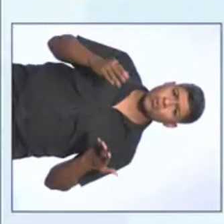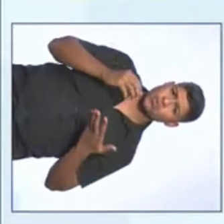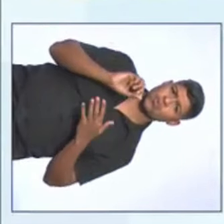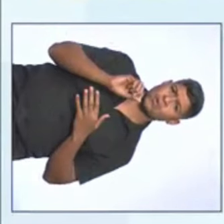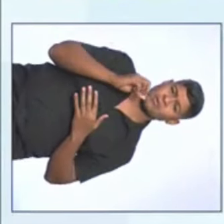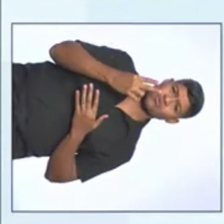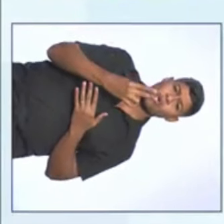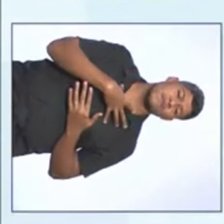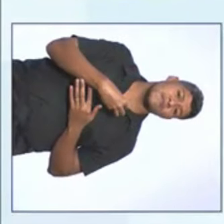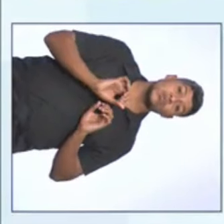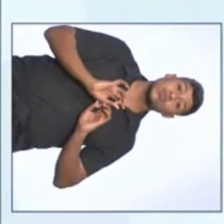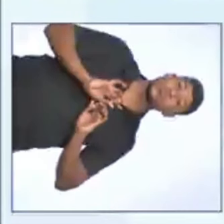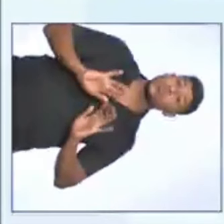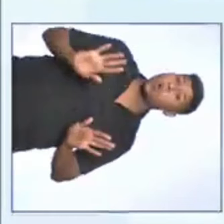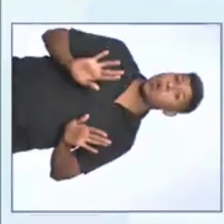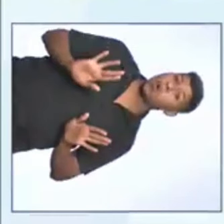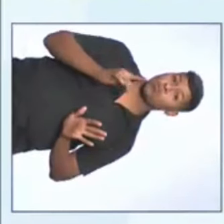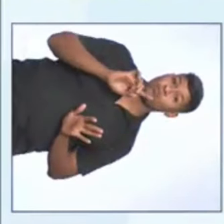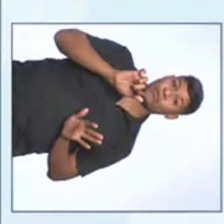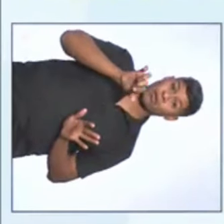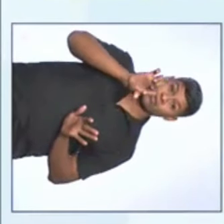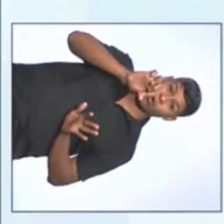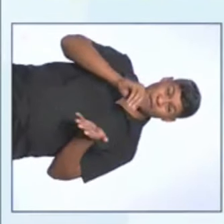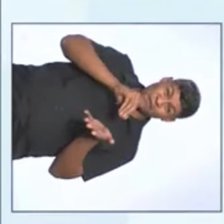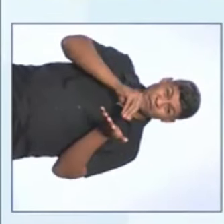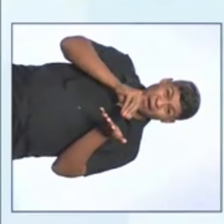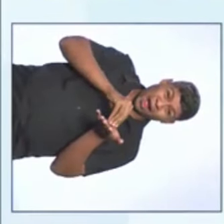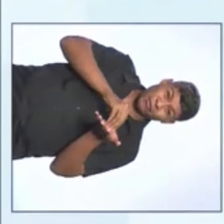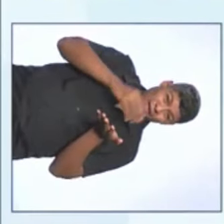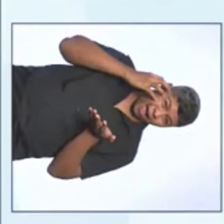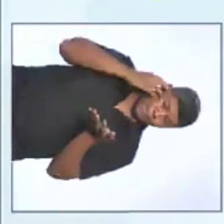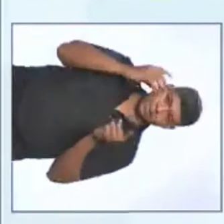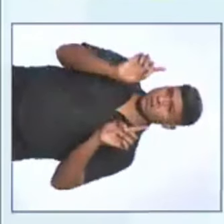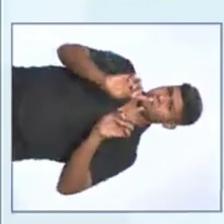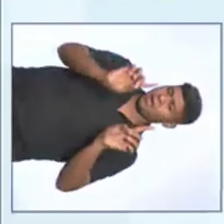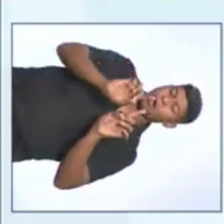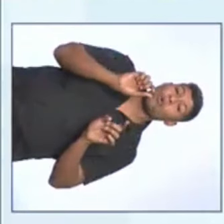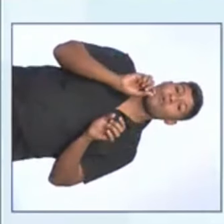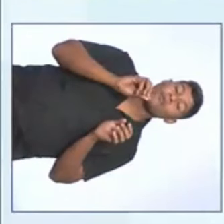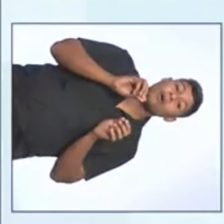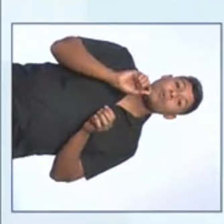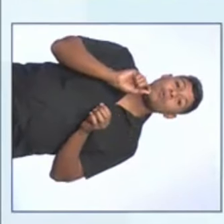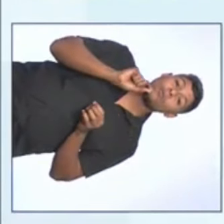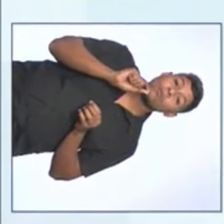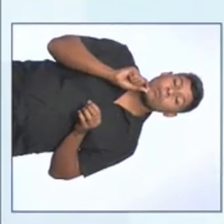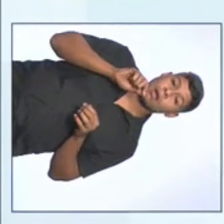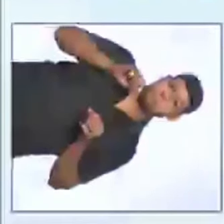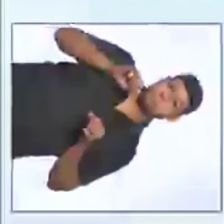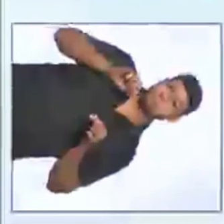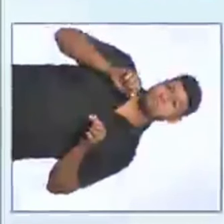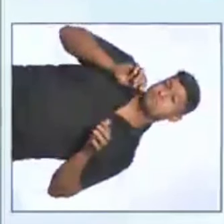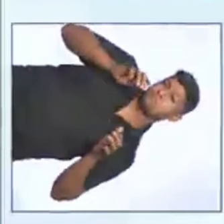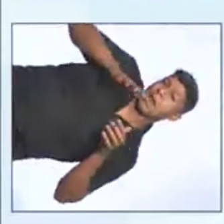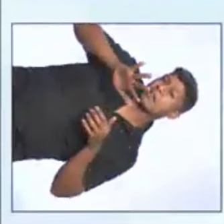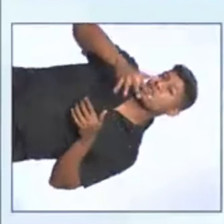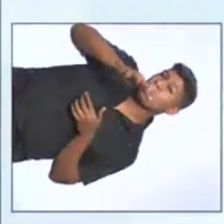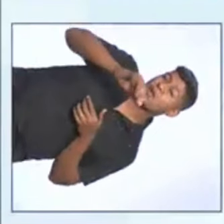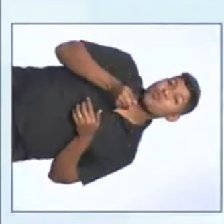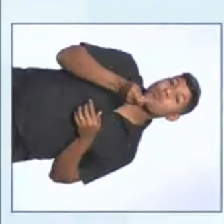2, tá? Esse 1,9 não é porque tá faltando a cabeça da criança, mas sim, né? É uma média ali de quantos tem.